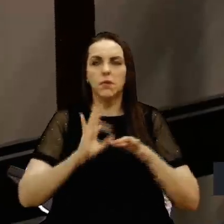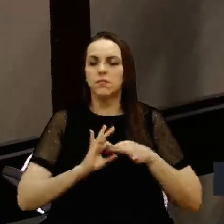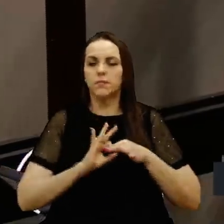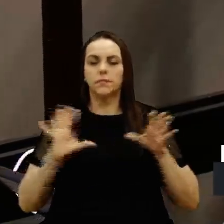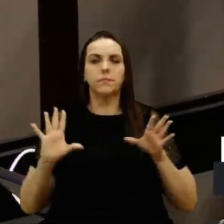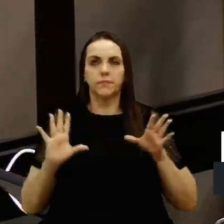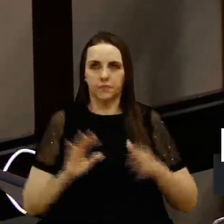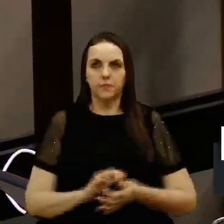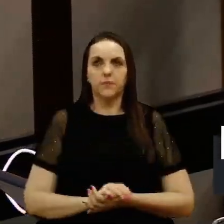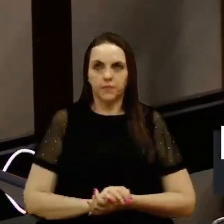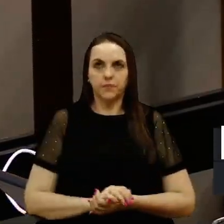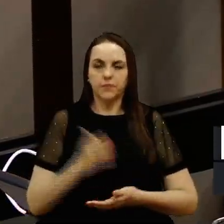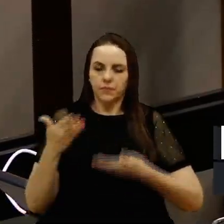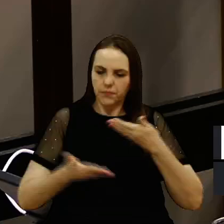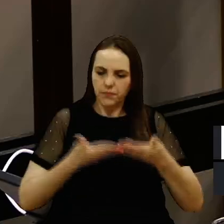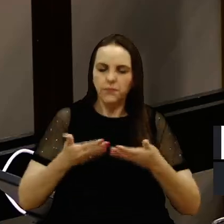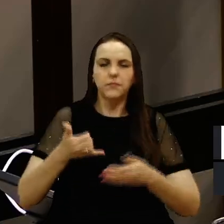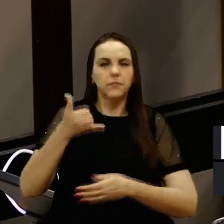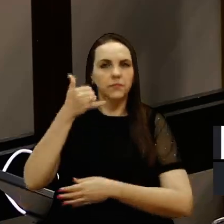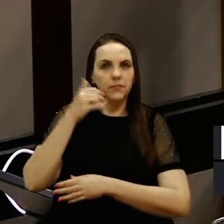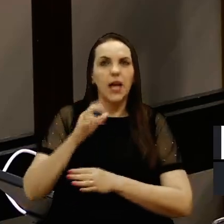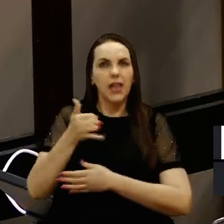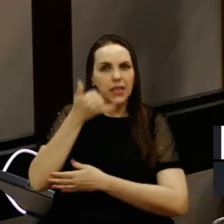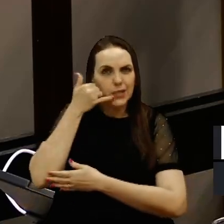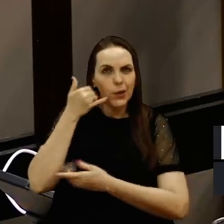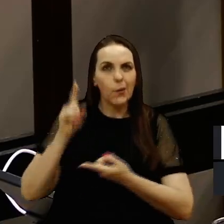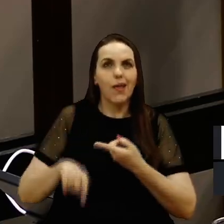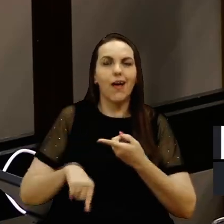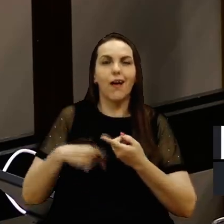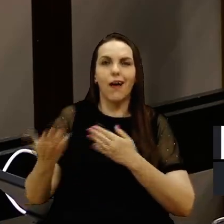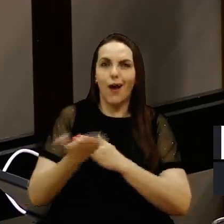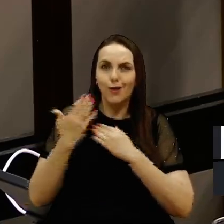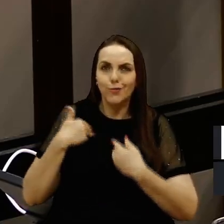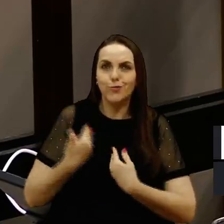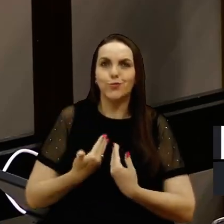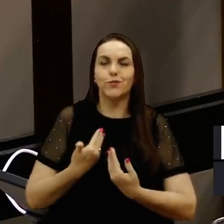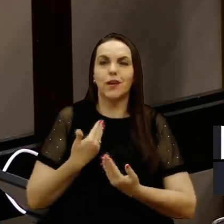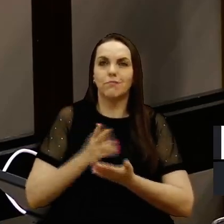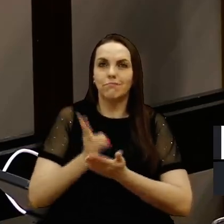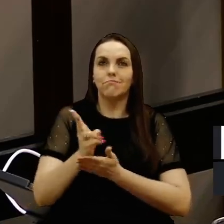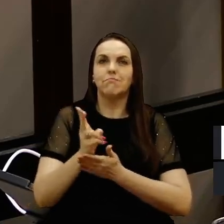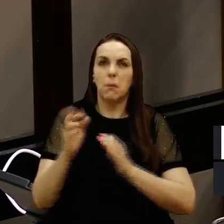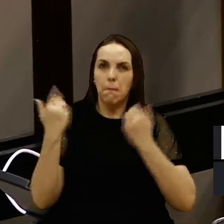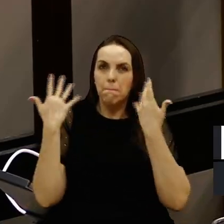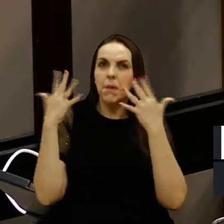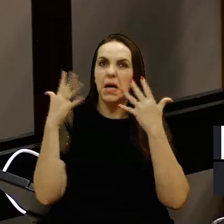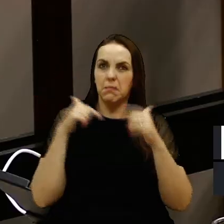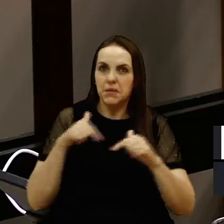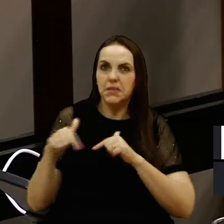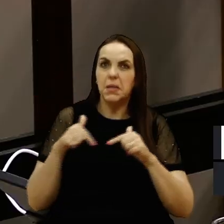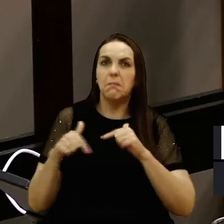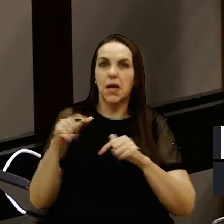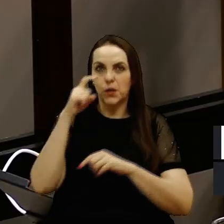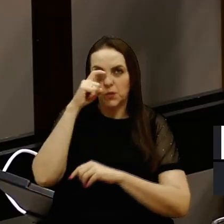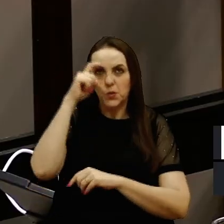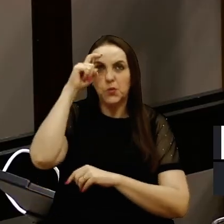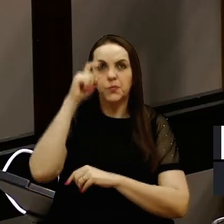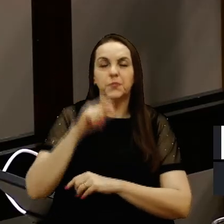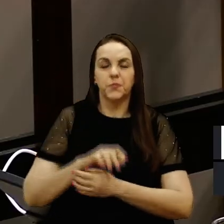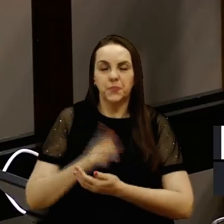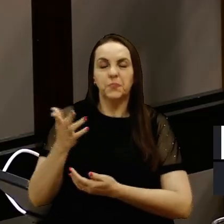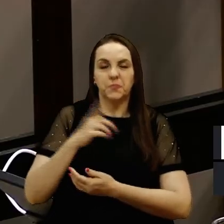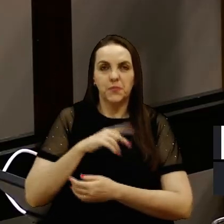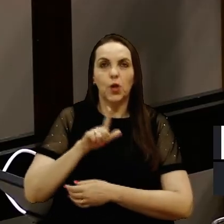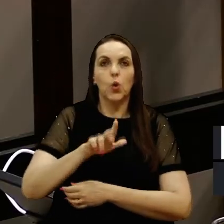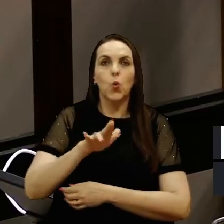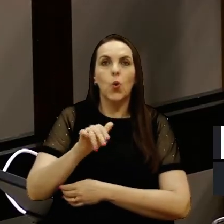à disposição, atende o celular, consegue nos ajudar. Então, aqui fica o meu parabéns ao trabalho que o Lucas Suzin vem fazendo, né? Tenho